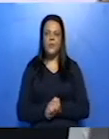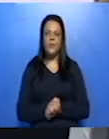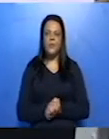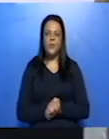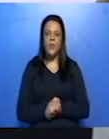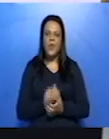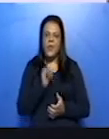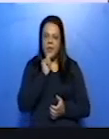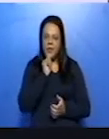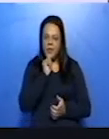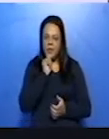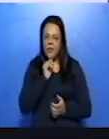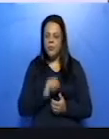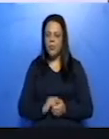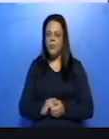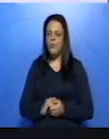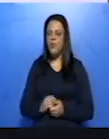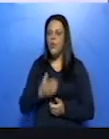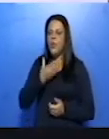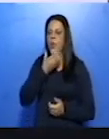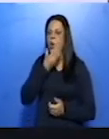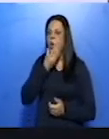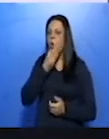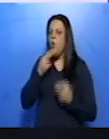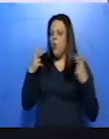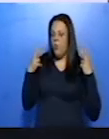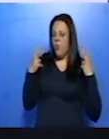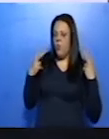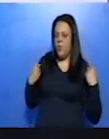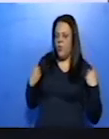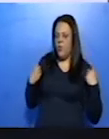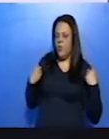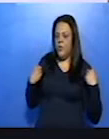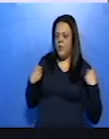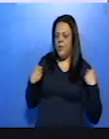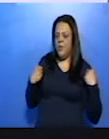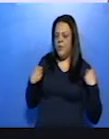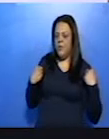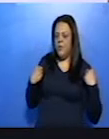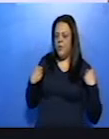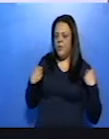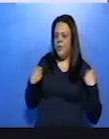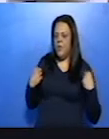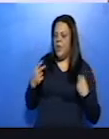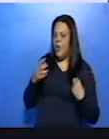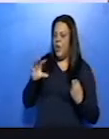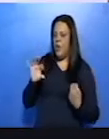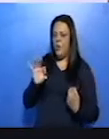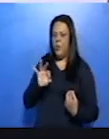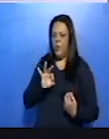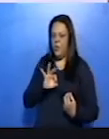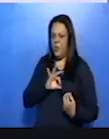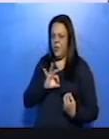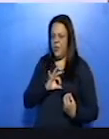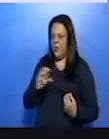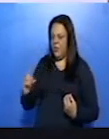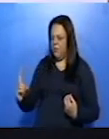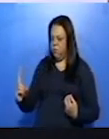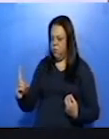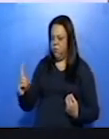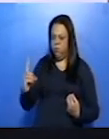O motorista percebeu que os policiais se aproximavam. Por que, professora,